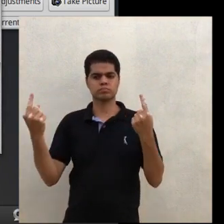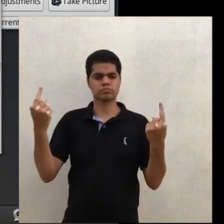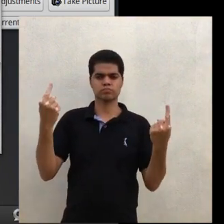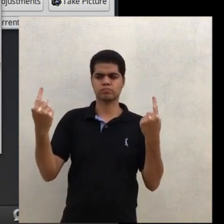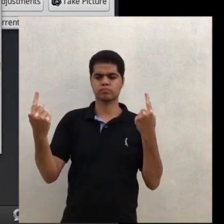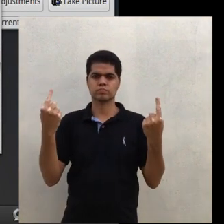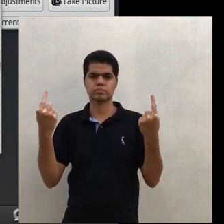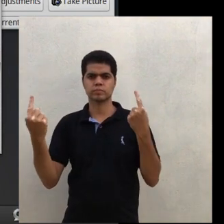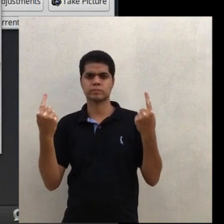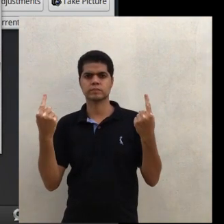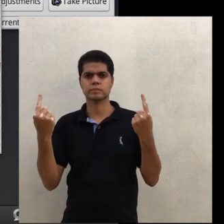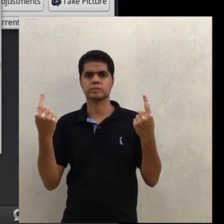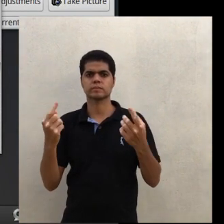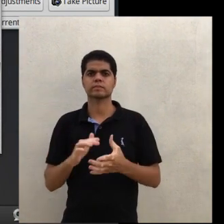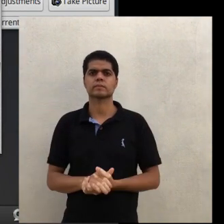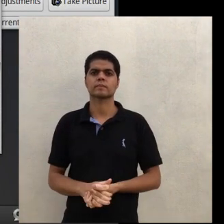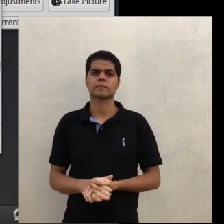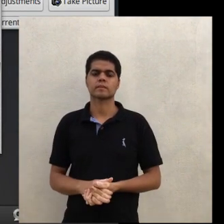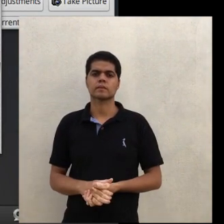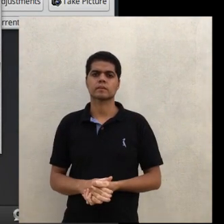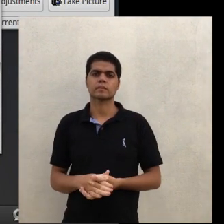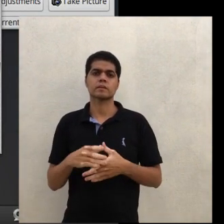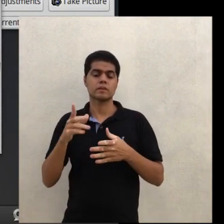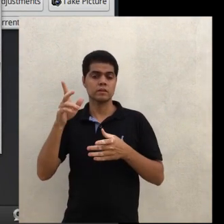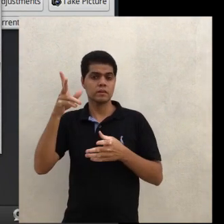média, que é o plot 2 aqui, ó,